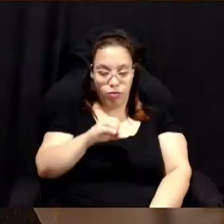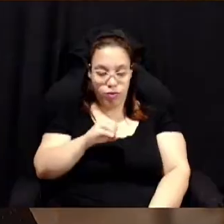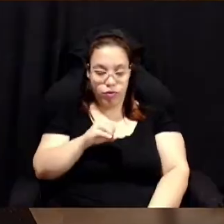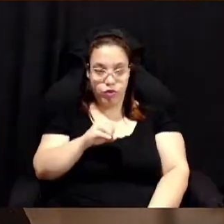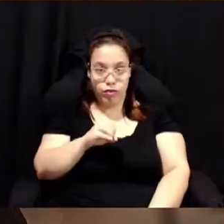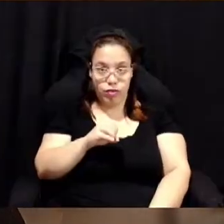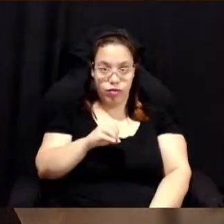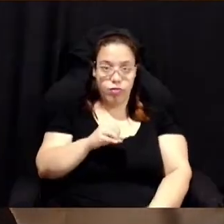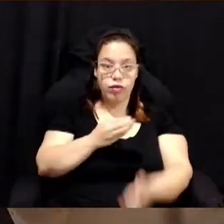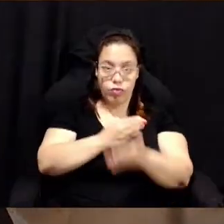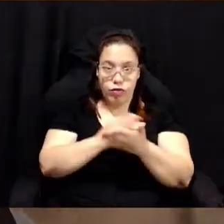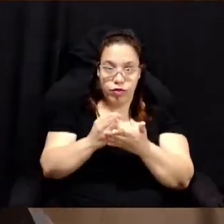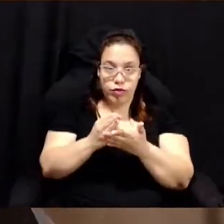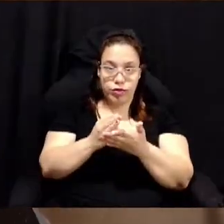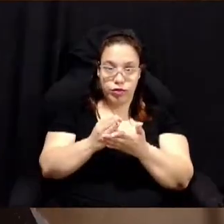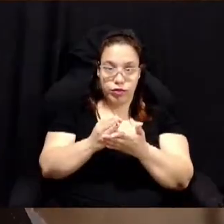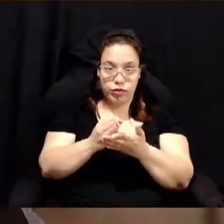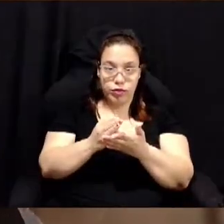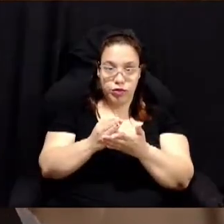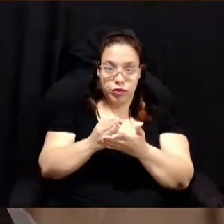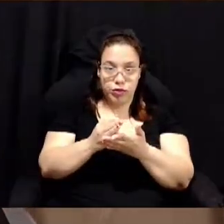palmito.